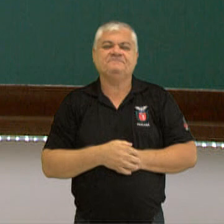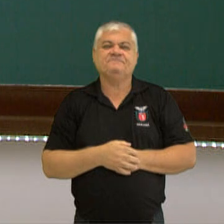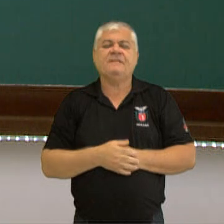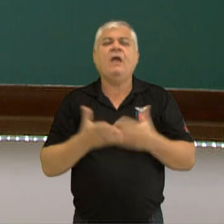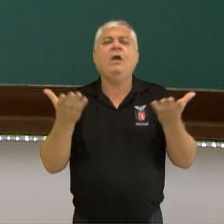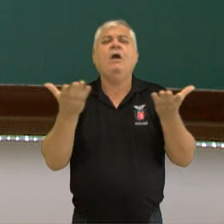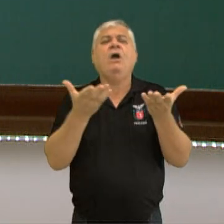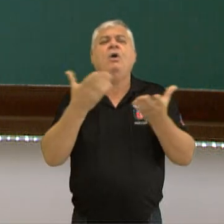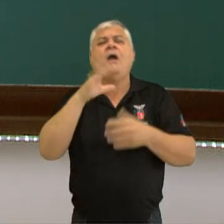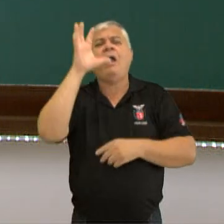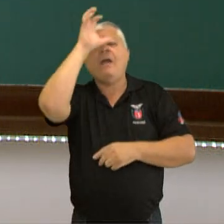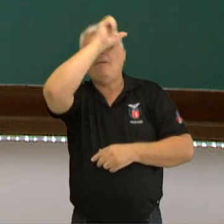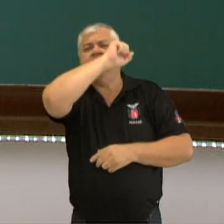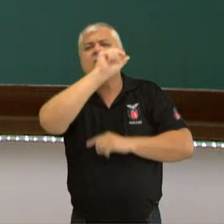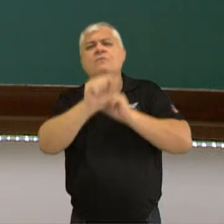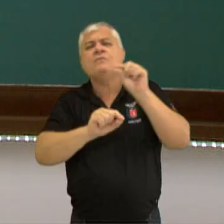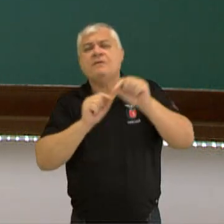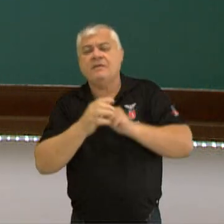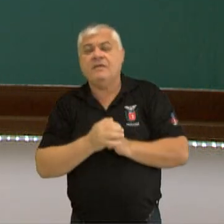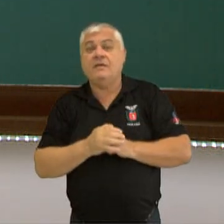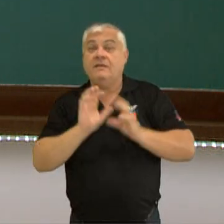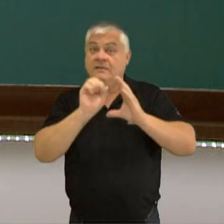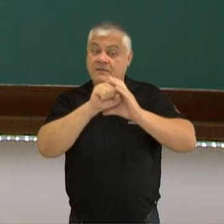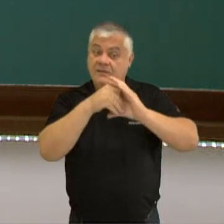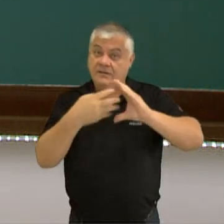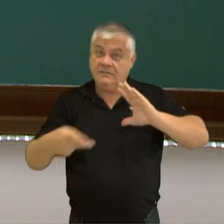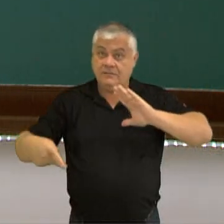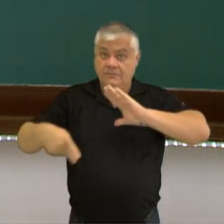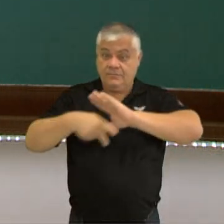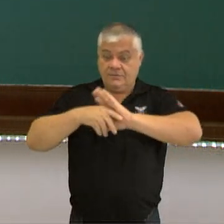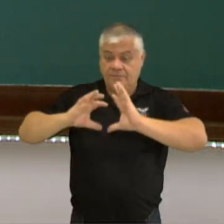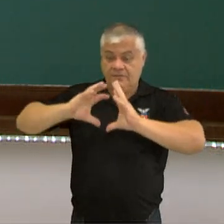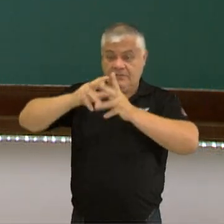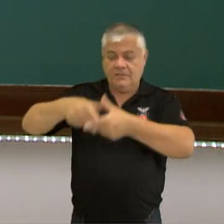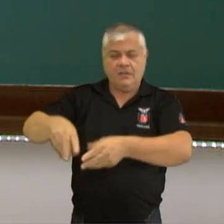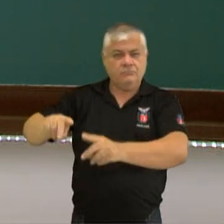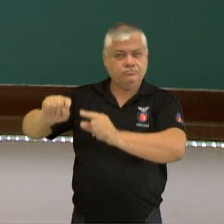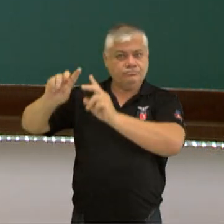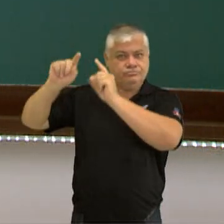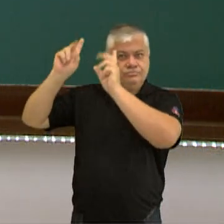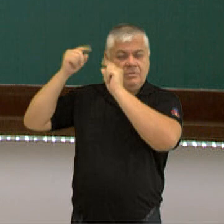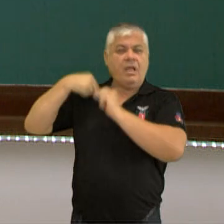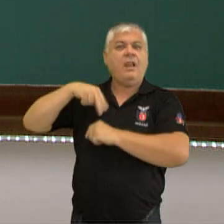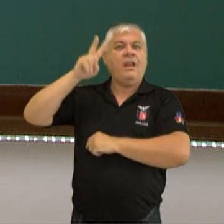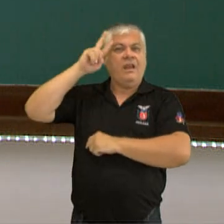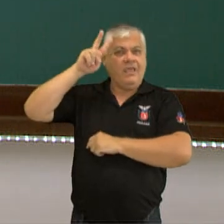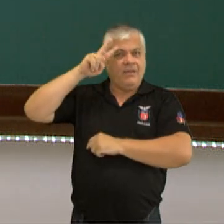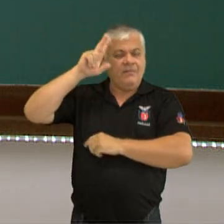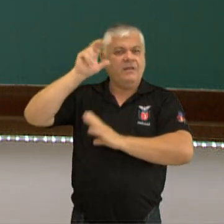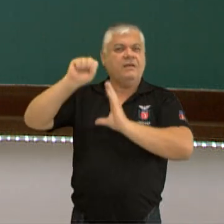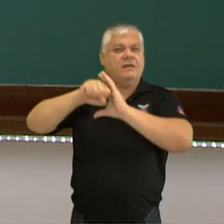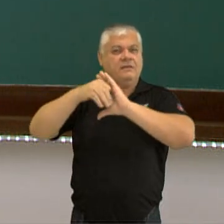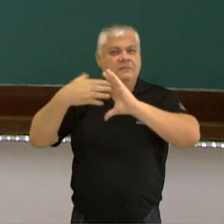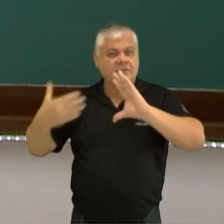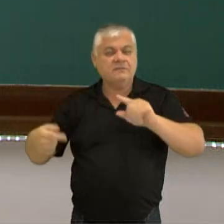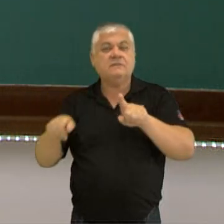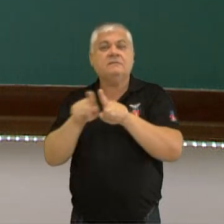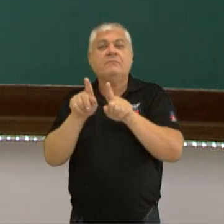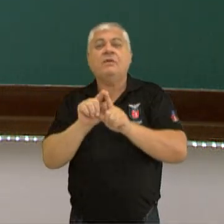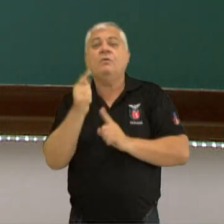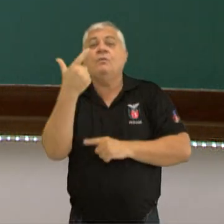na nossa aula? As características da Terra Primitiva, então nós relembramos algumas características e falamos de